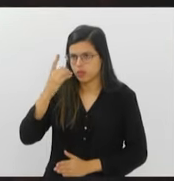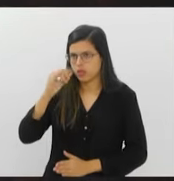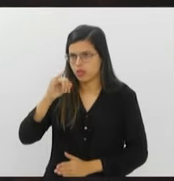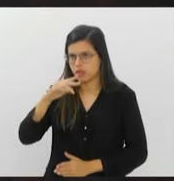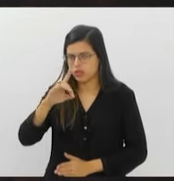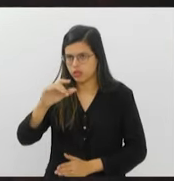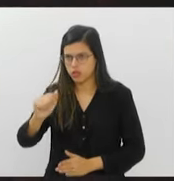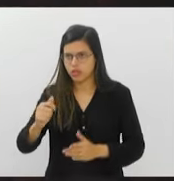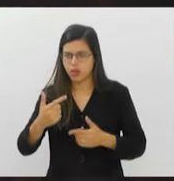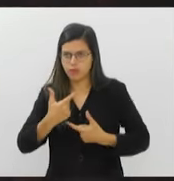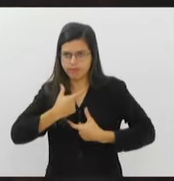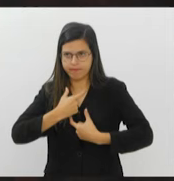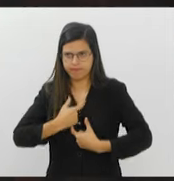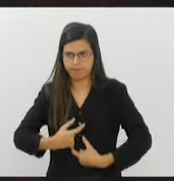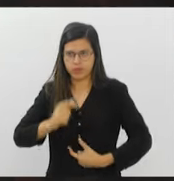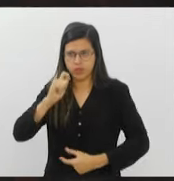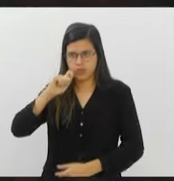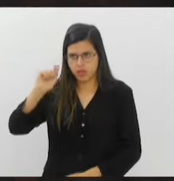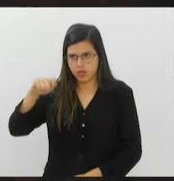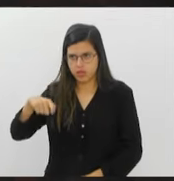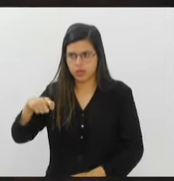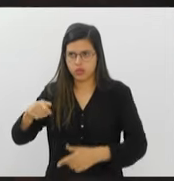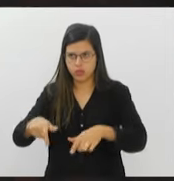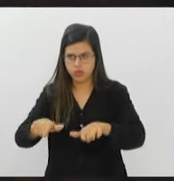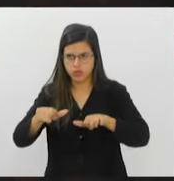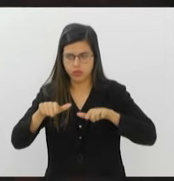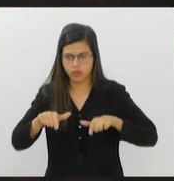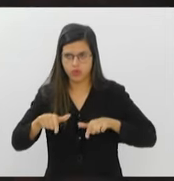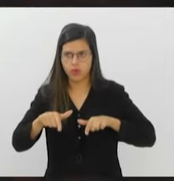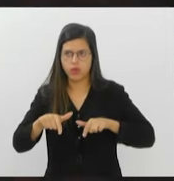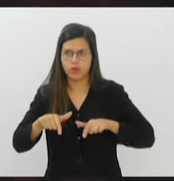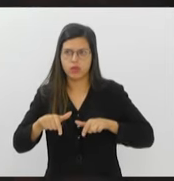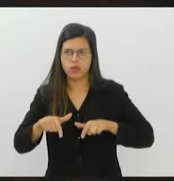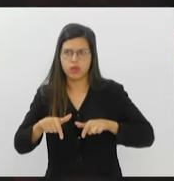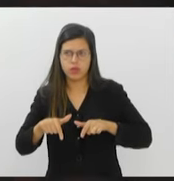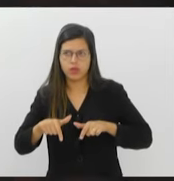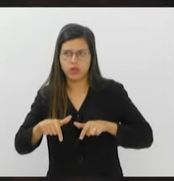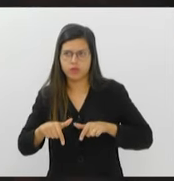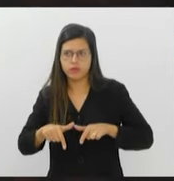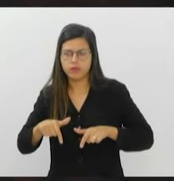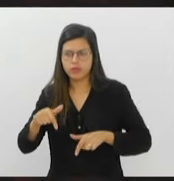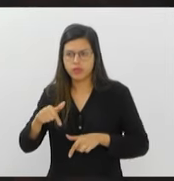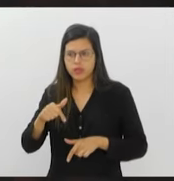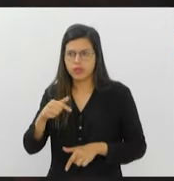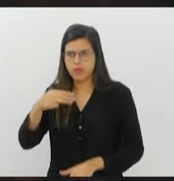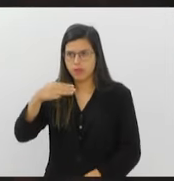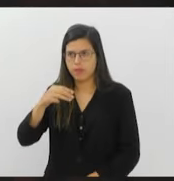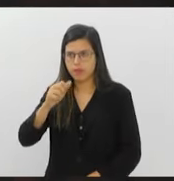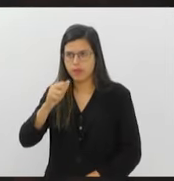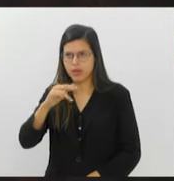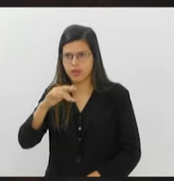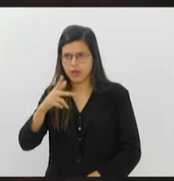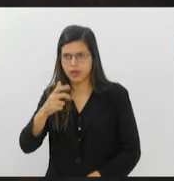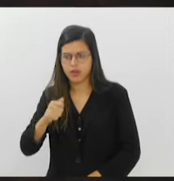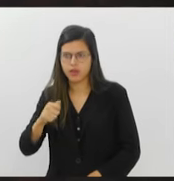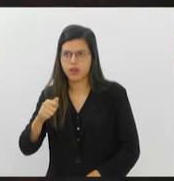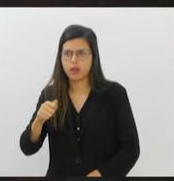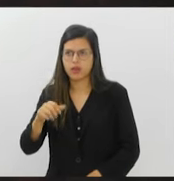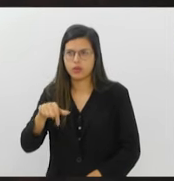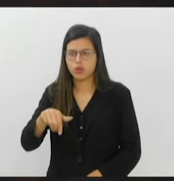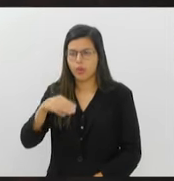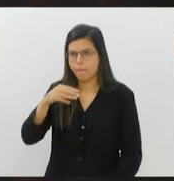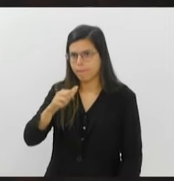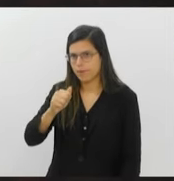concede a medalha Tiradentes e o seu respectivo diploma ao oficial superior da Marinha do Brasil, excelentíssimo senhor Marcos dos